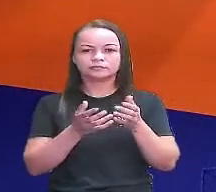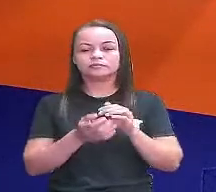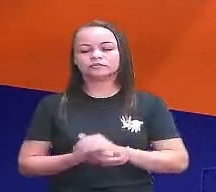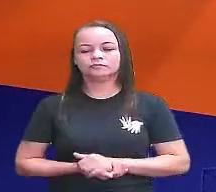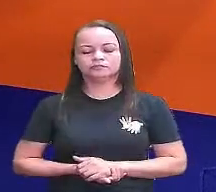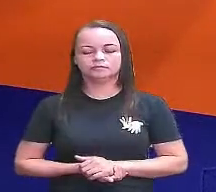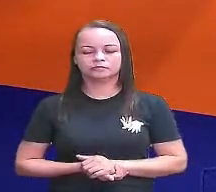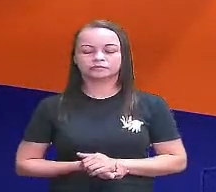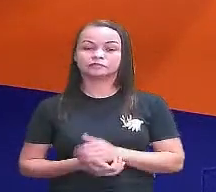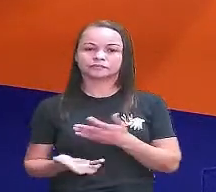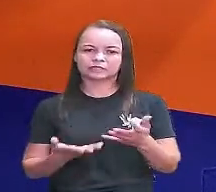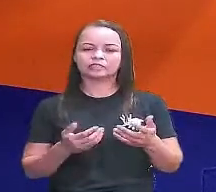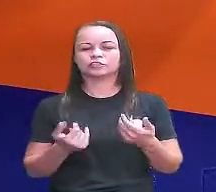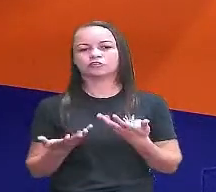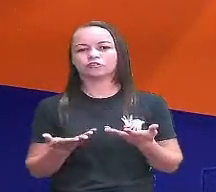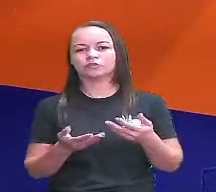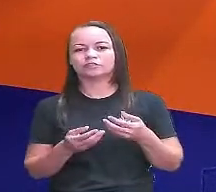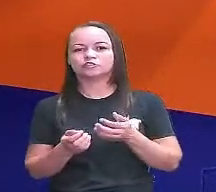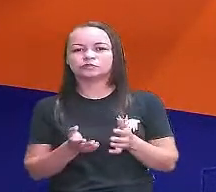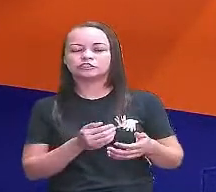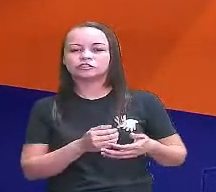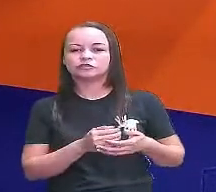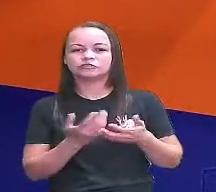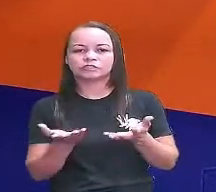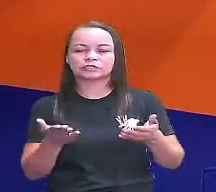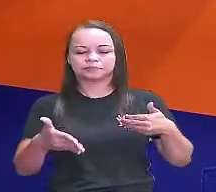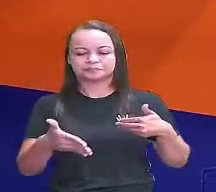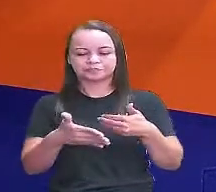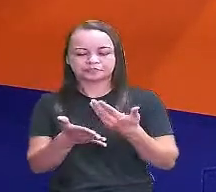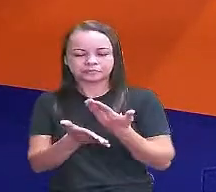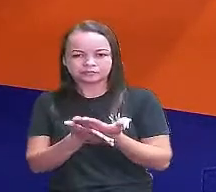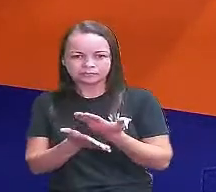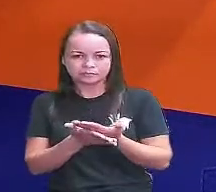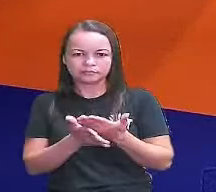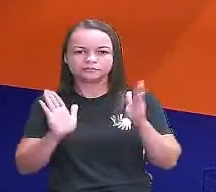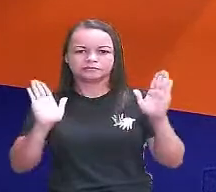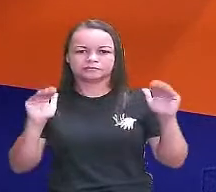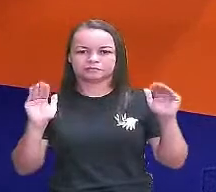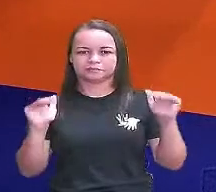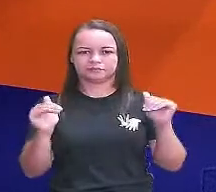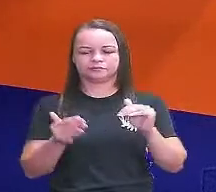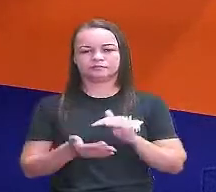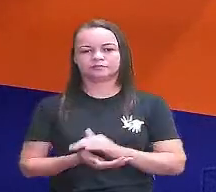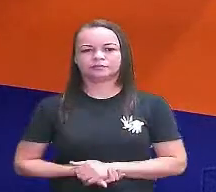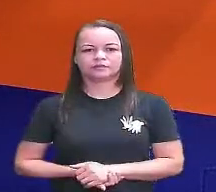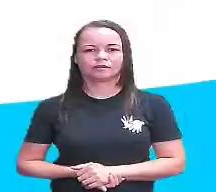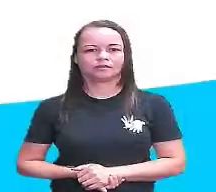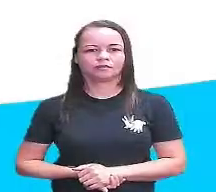ficando por aqui, me despedindo de vocês. E até a próxima aula. Tchau, tchau!